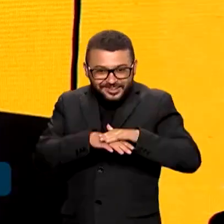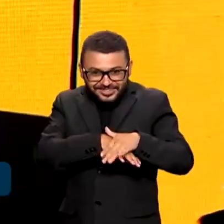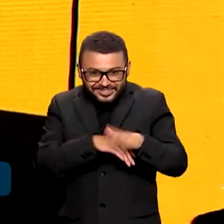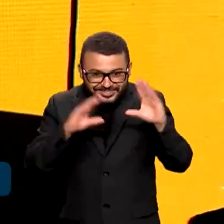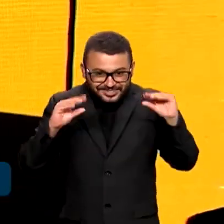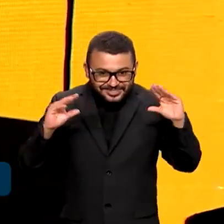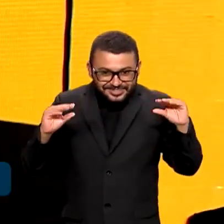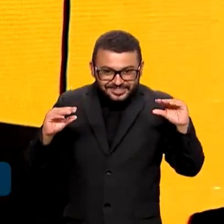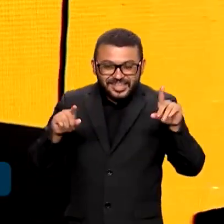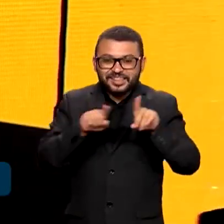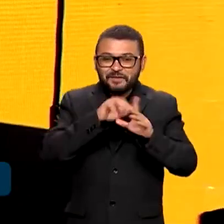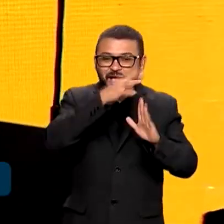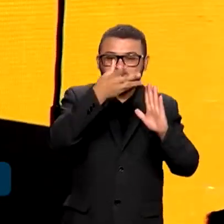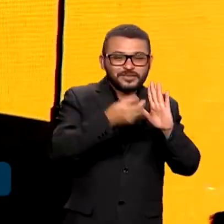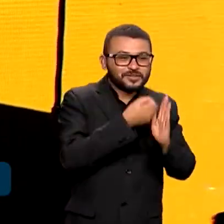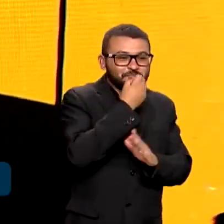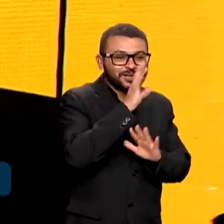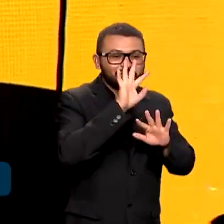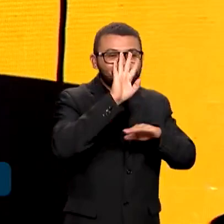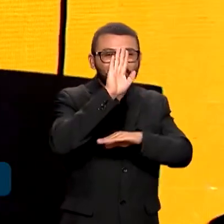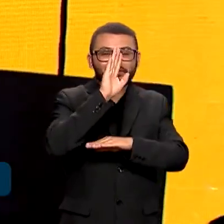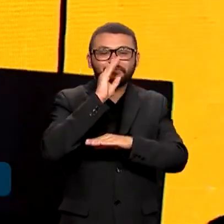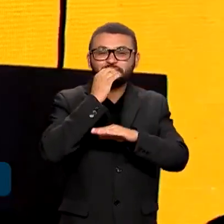Boa noite, Amazônia!